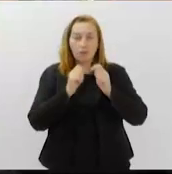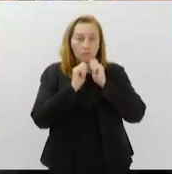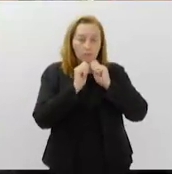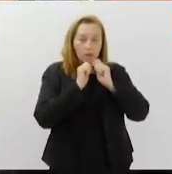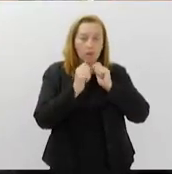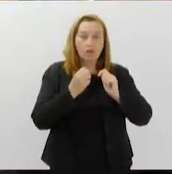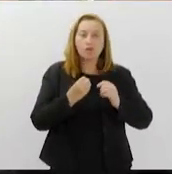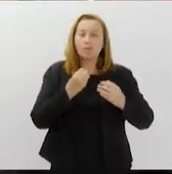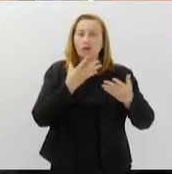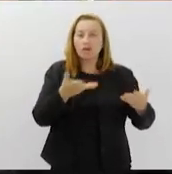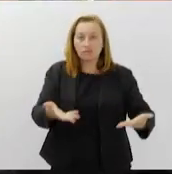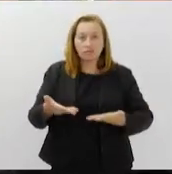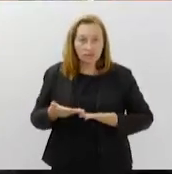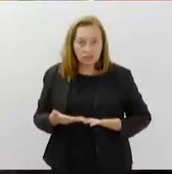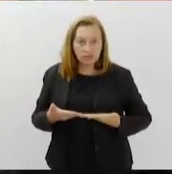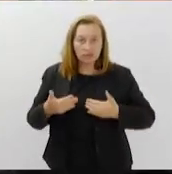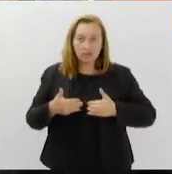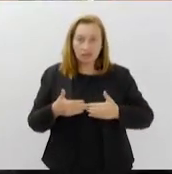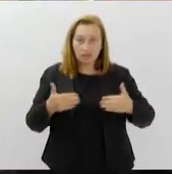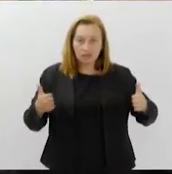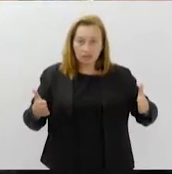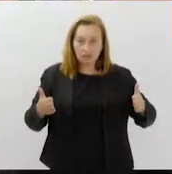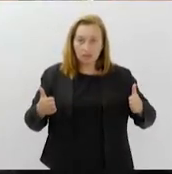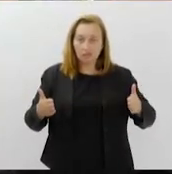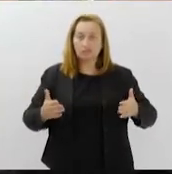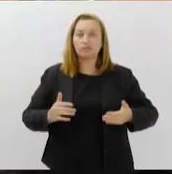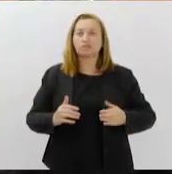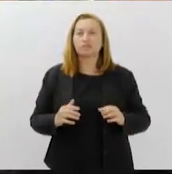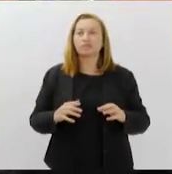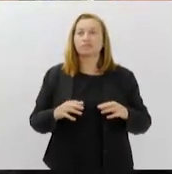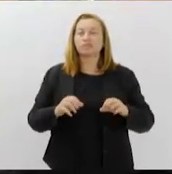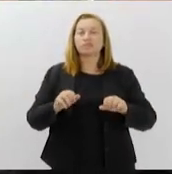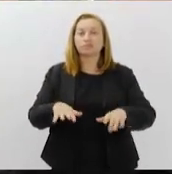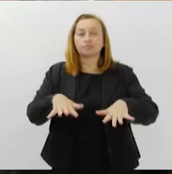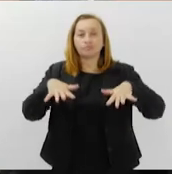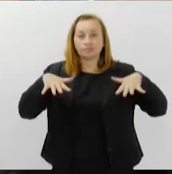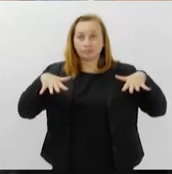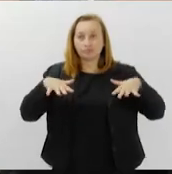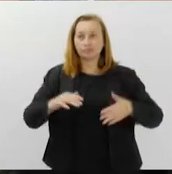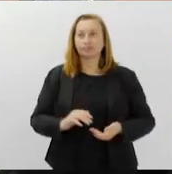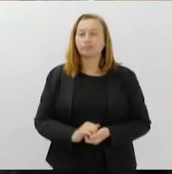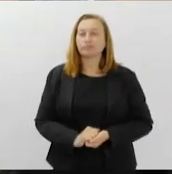Sejam todos bem-vindos. Está reaberta a sessão.